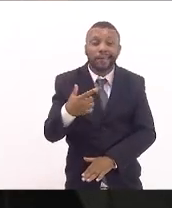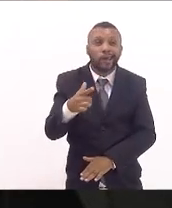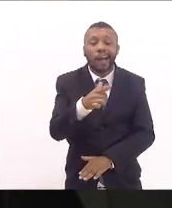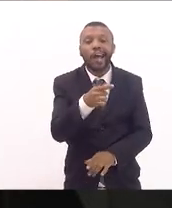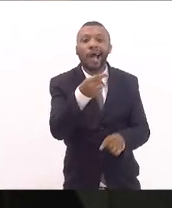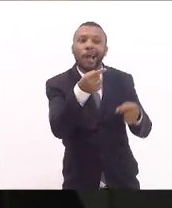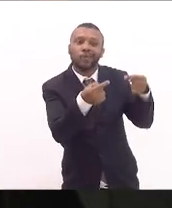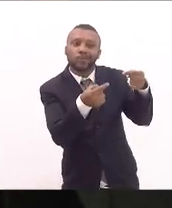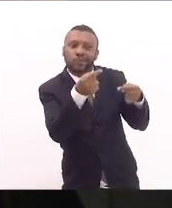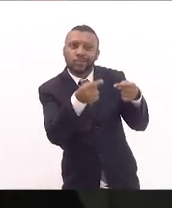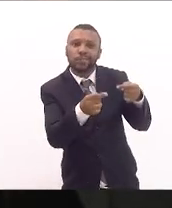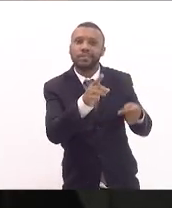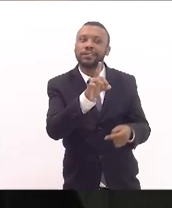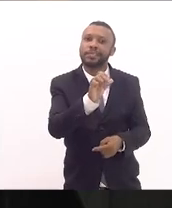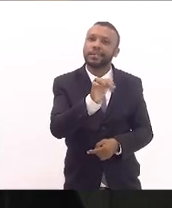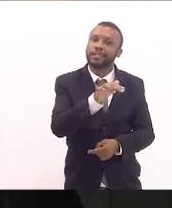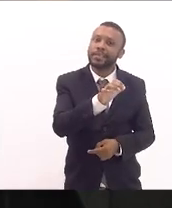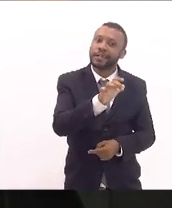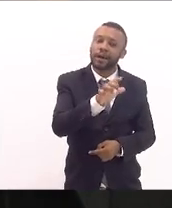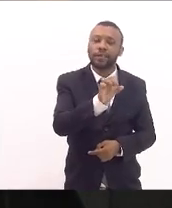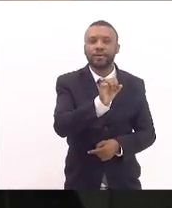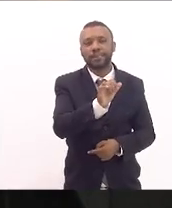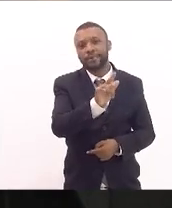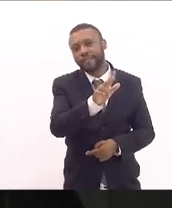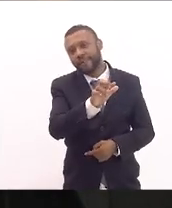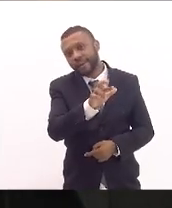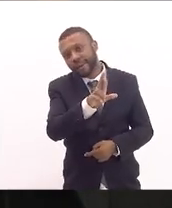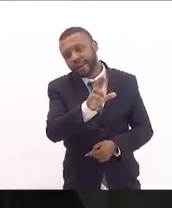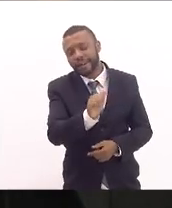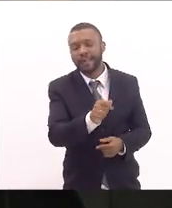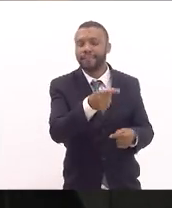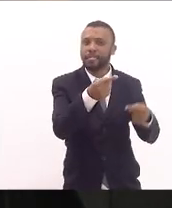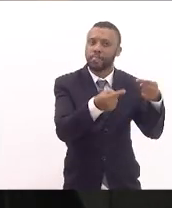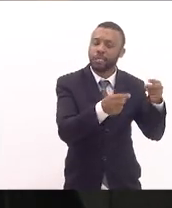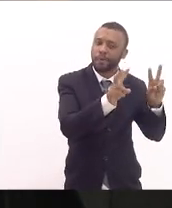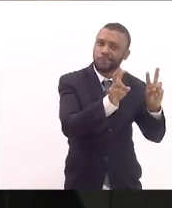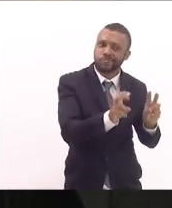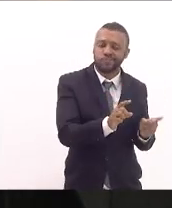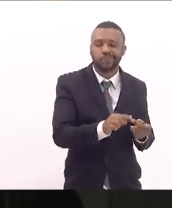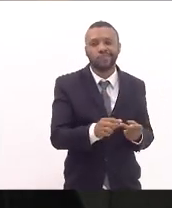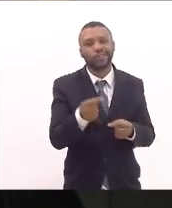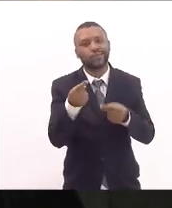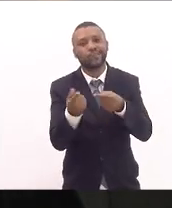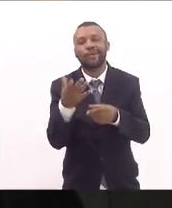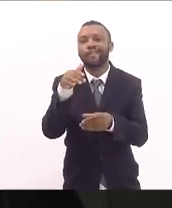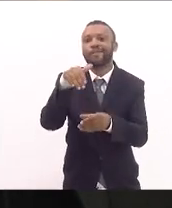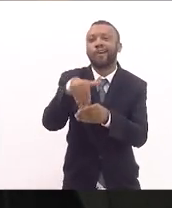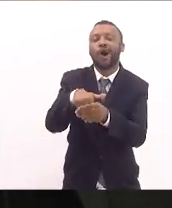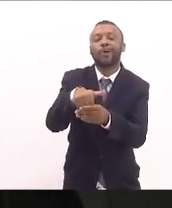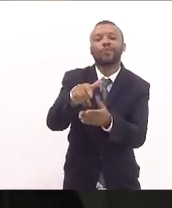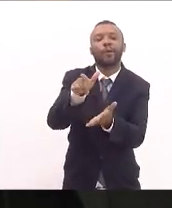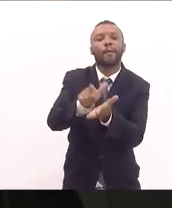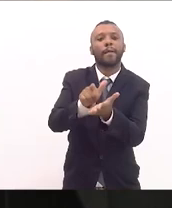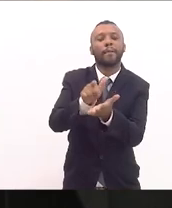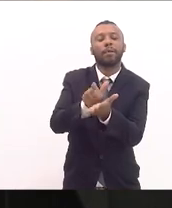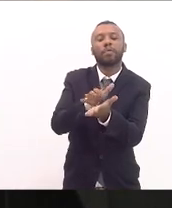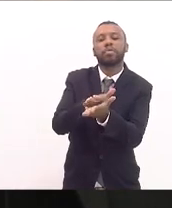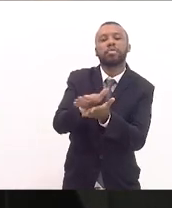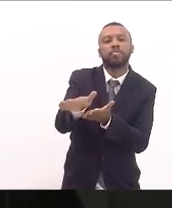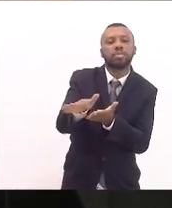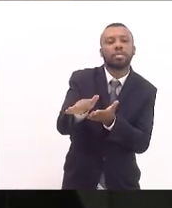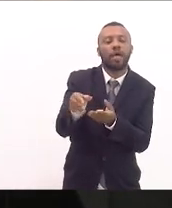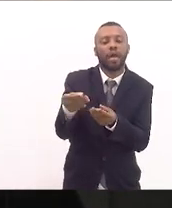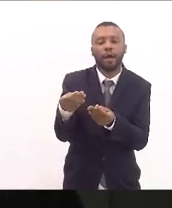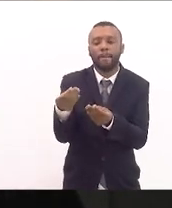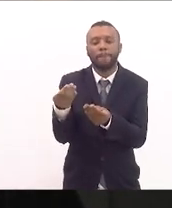Daniel da Silveira discutir voto impresso todas as